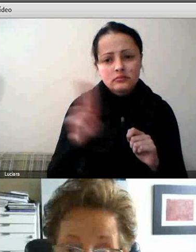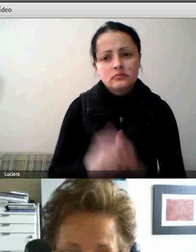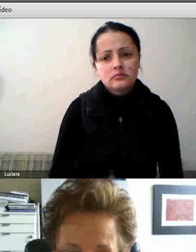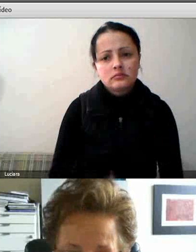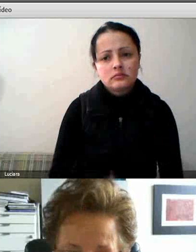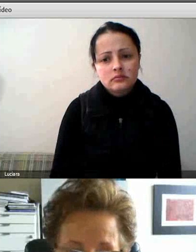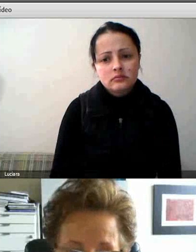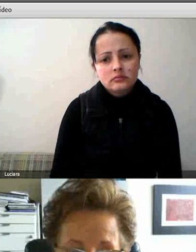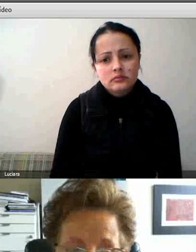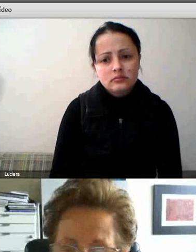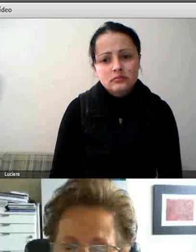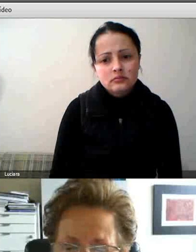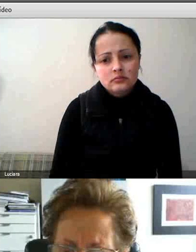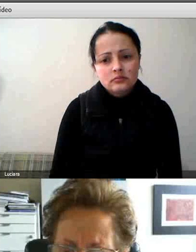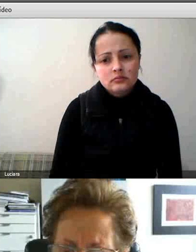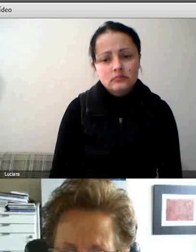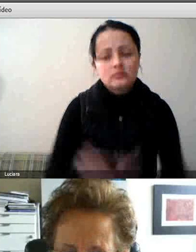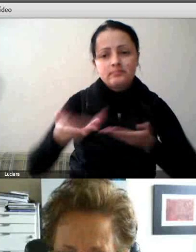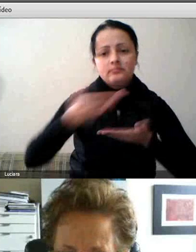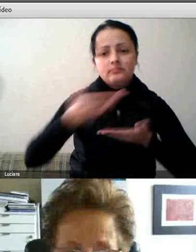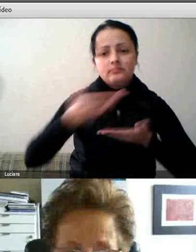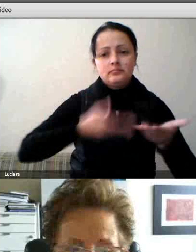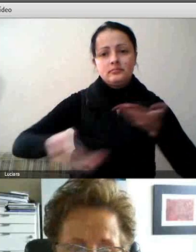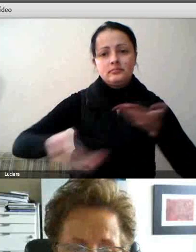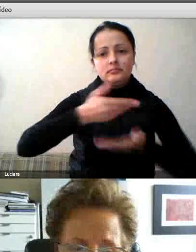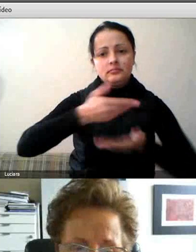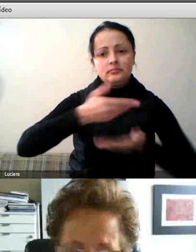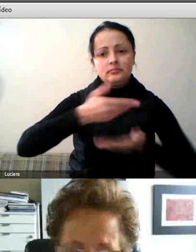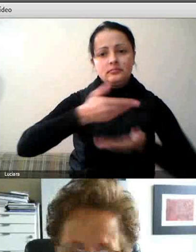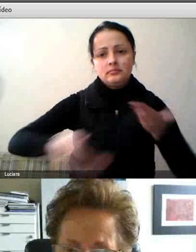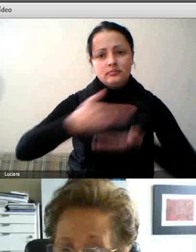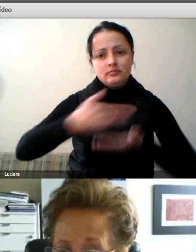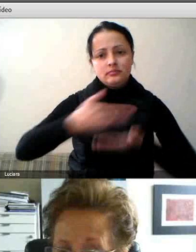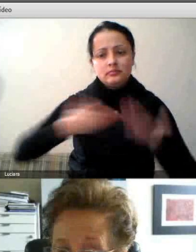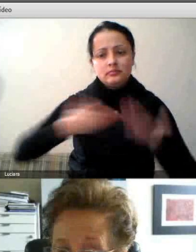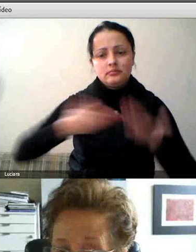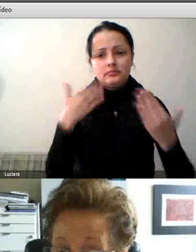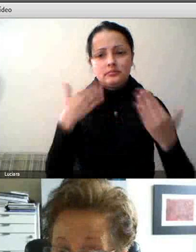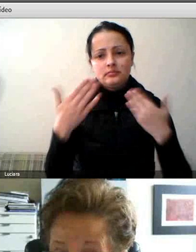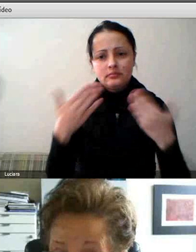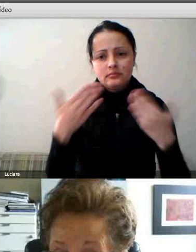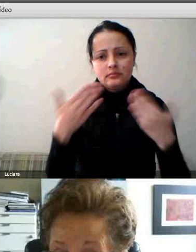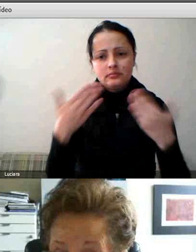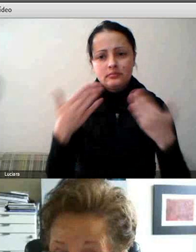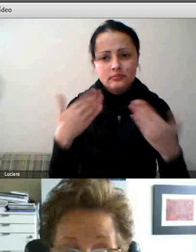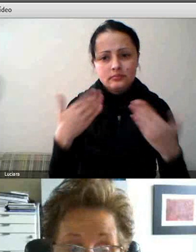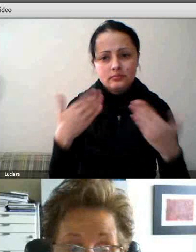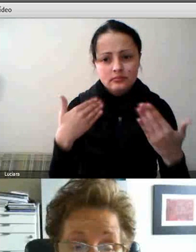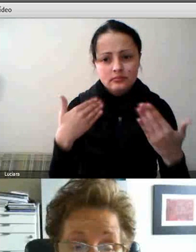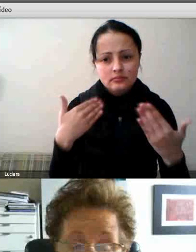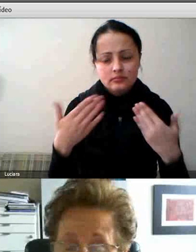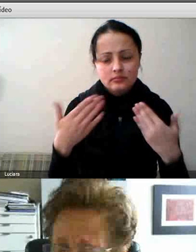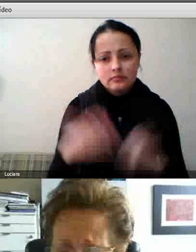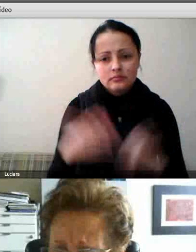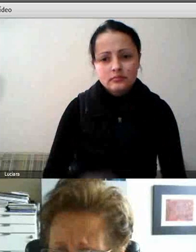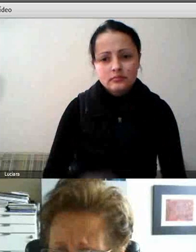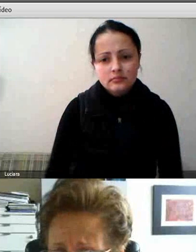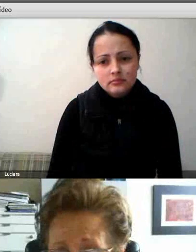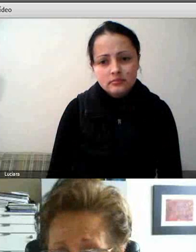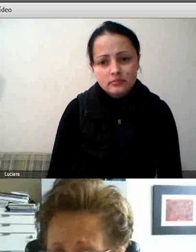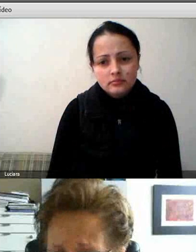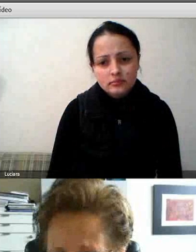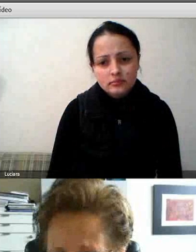fórum. Porque isso é riquíssimo. Os alunos podem trabalhar em fórum, os professores podem trabalhar em fórum. Agora já tem mais,